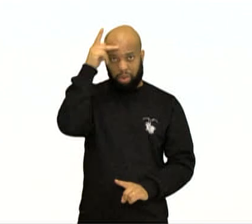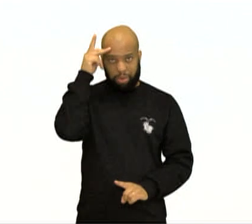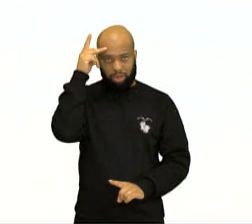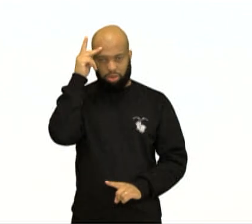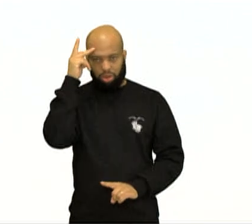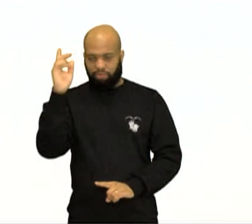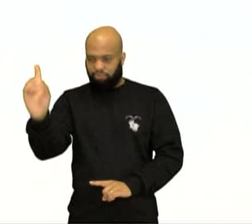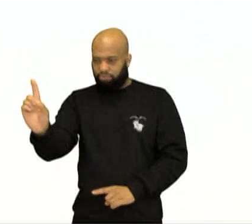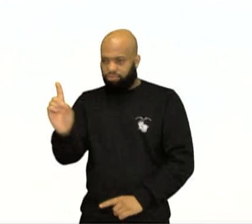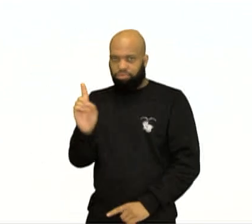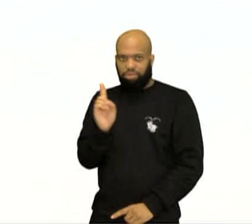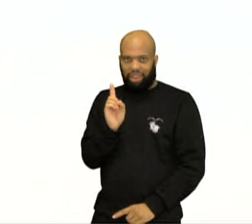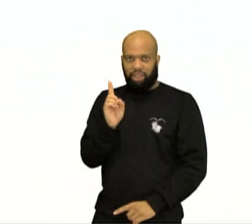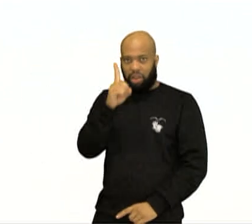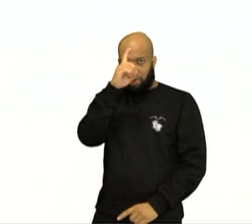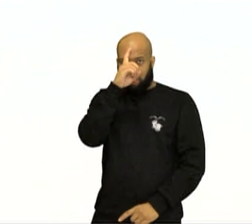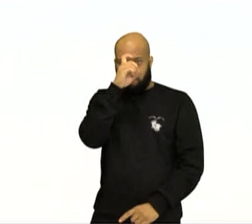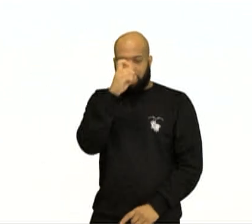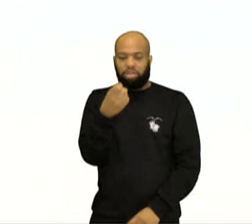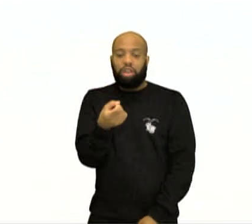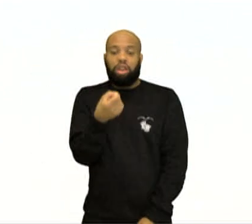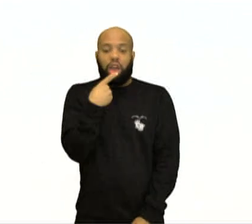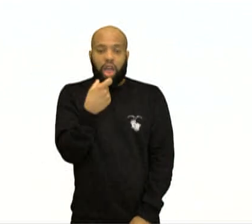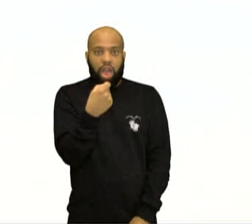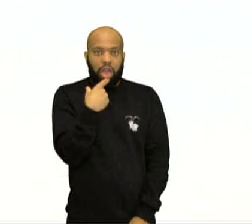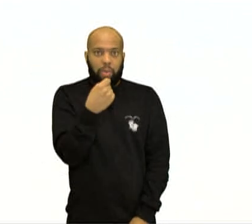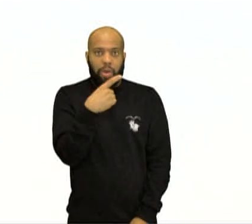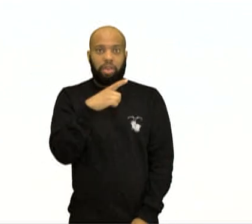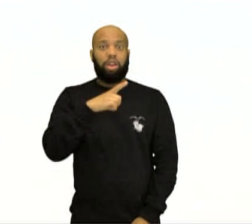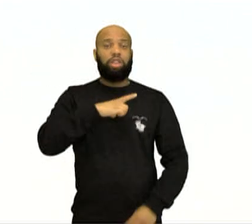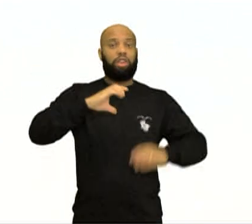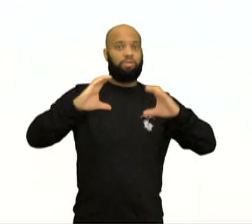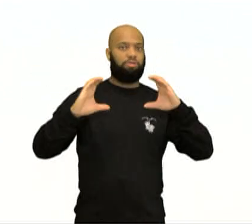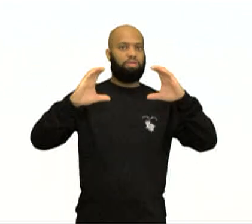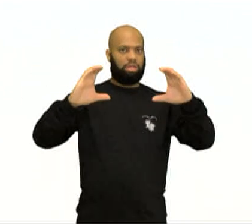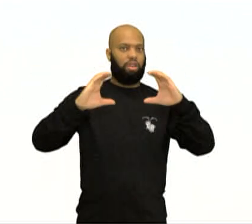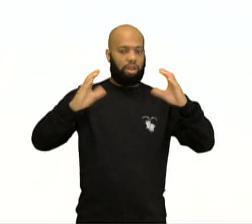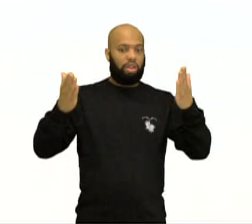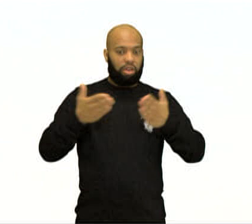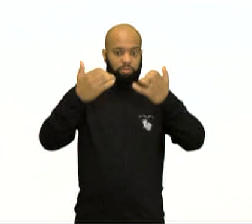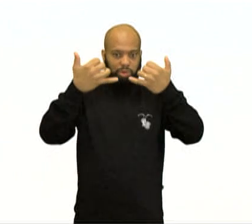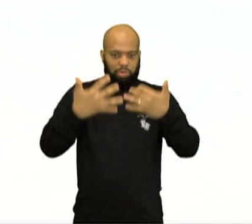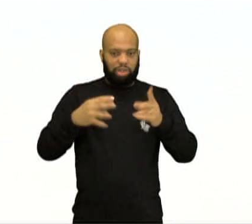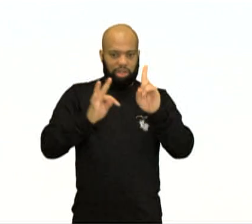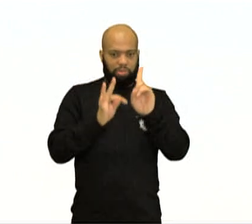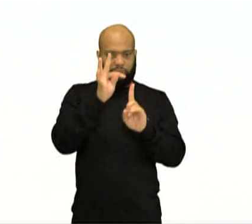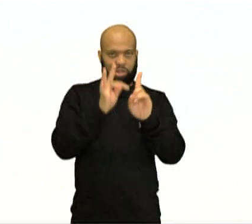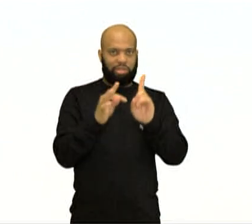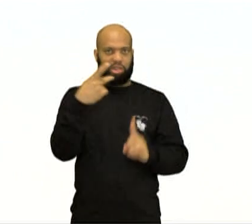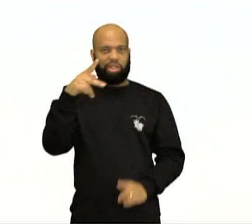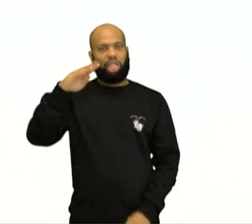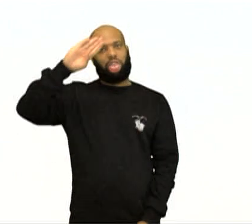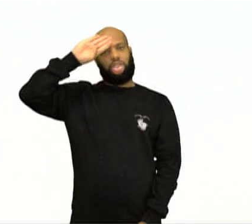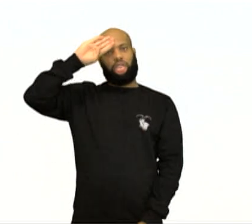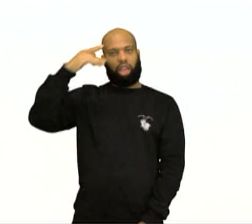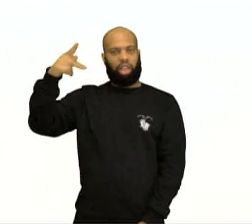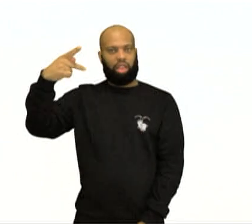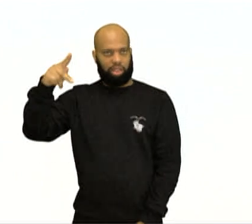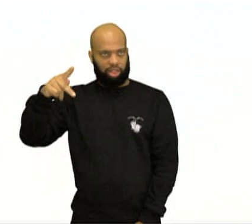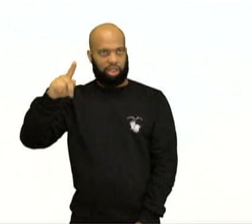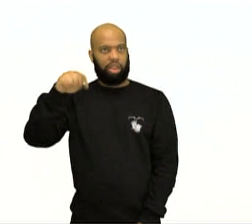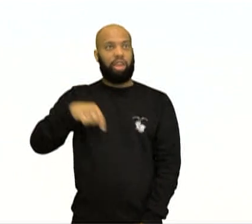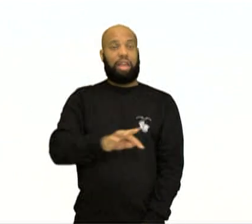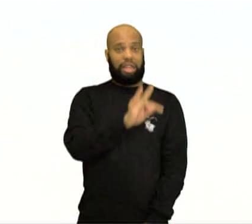de receber um remédio, é dada pela função. Olha só essa função. Então, eu tenho ali a temperatura, que é o T,